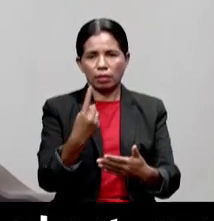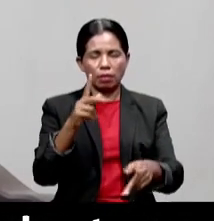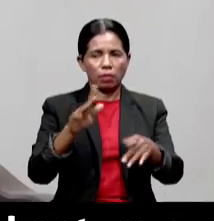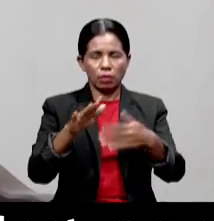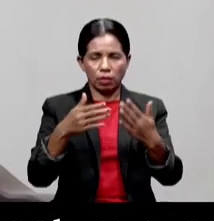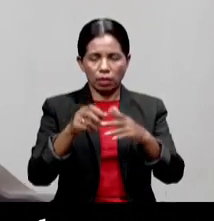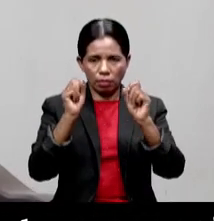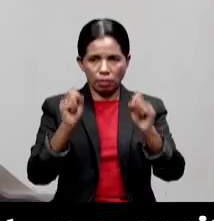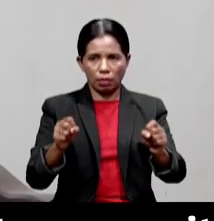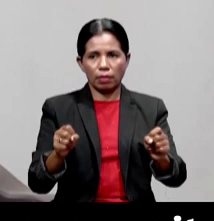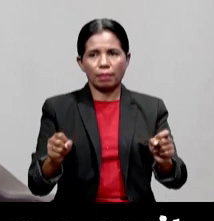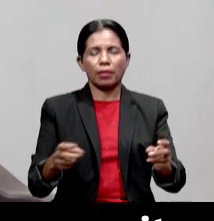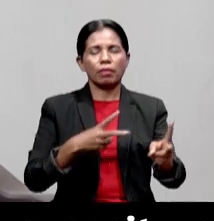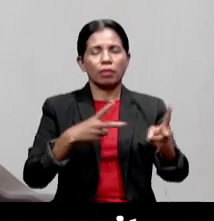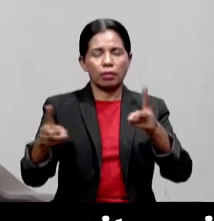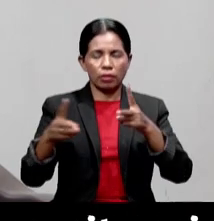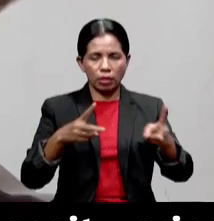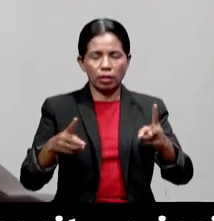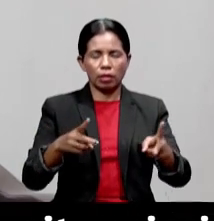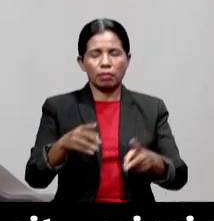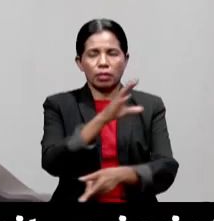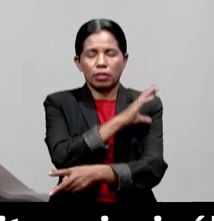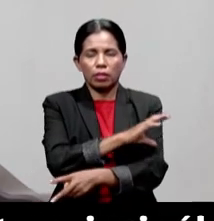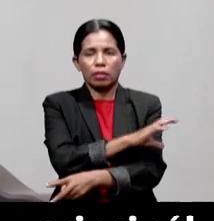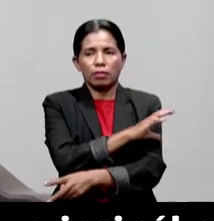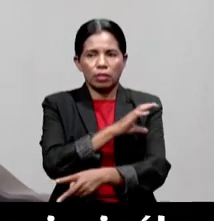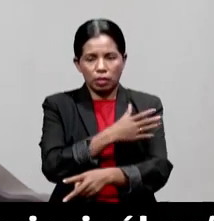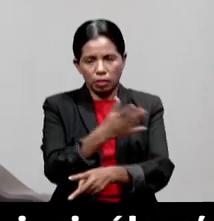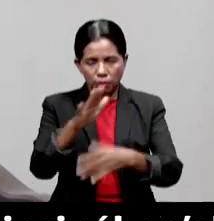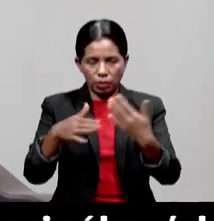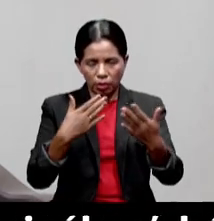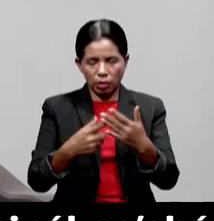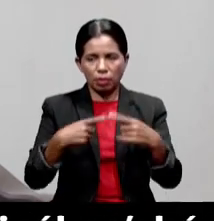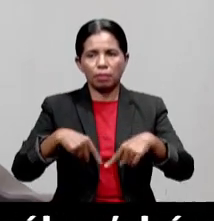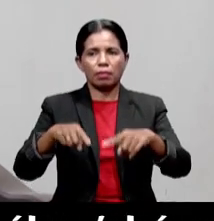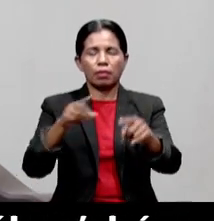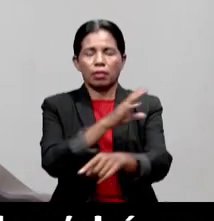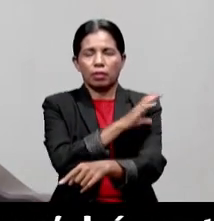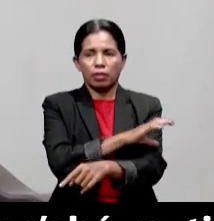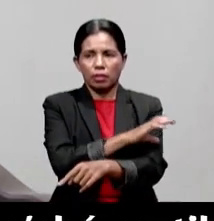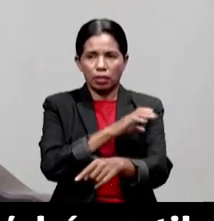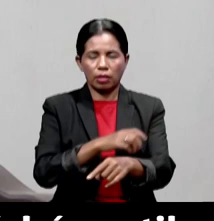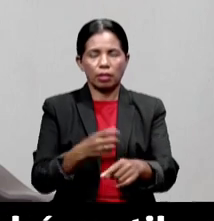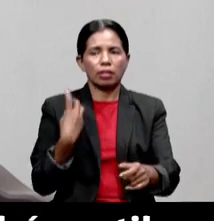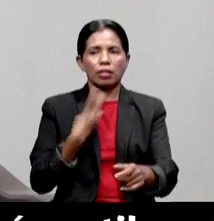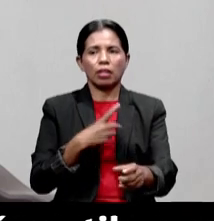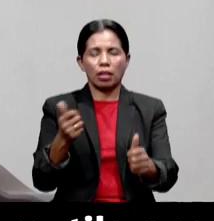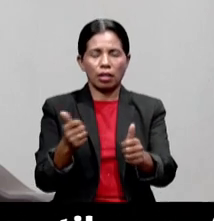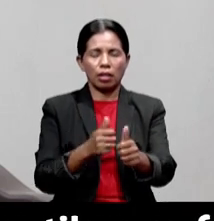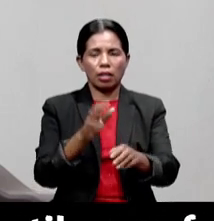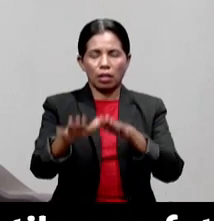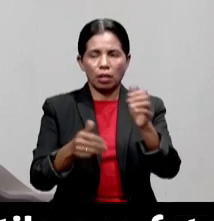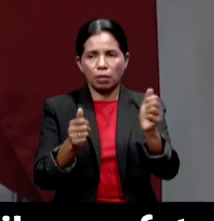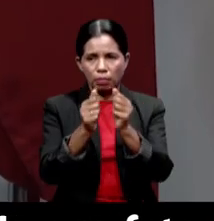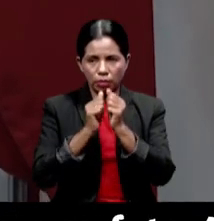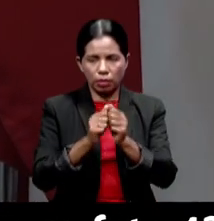hotu para atubele sai voluntário ba Cruz Vermelha, e também o circuito que ele sai voluntário para a Cruz Vermelha, e a minha regra, para ir lá muito quando a situação rua